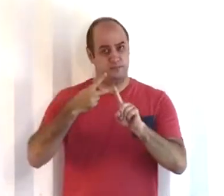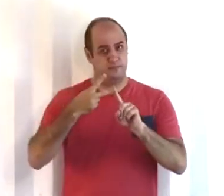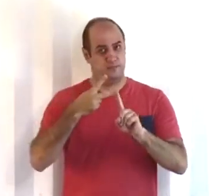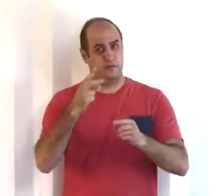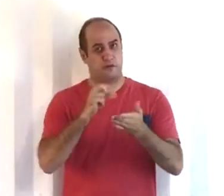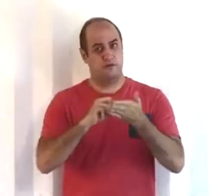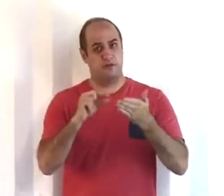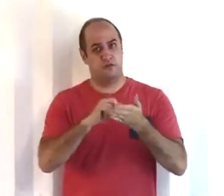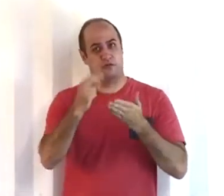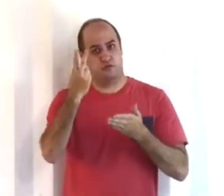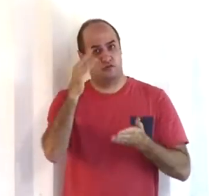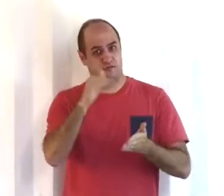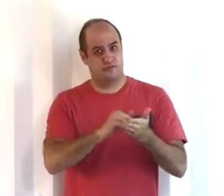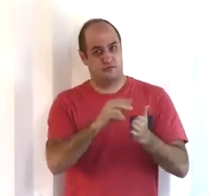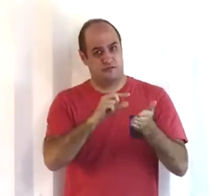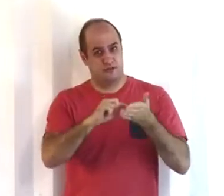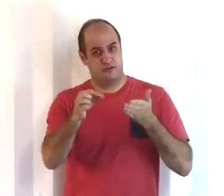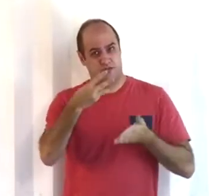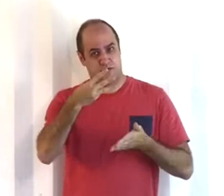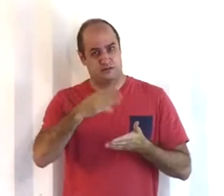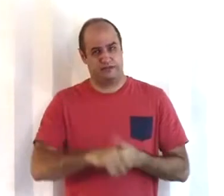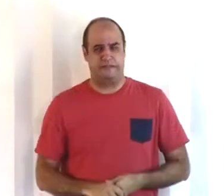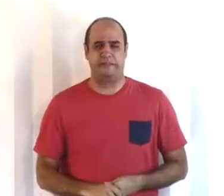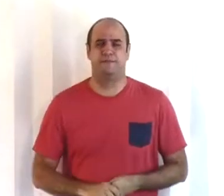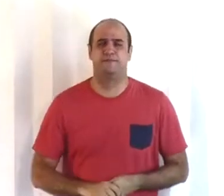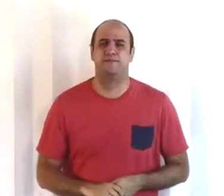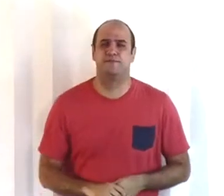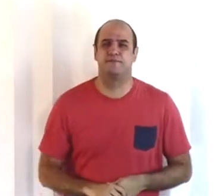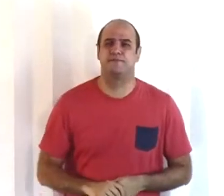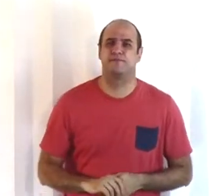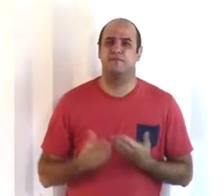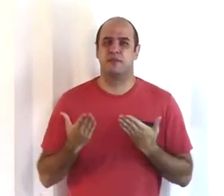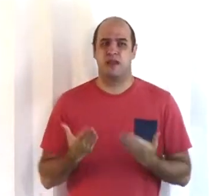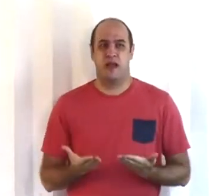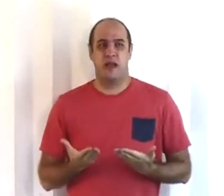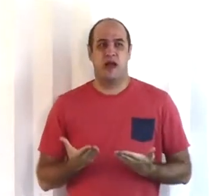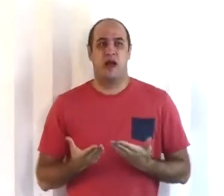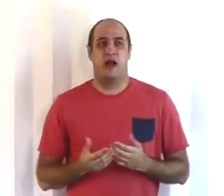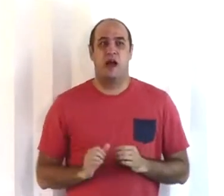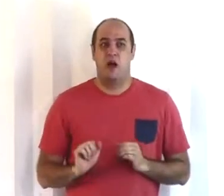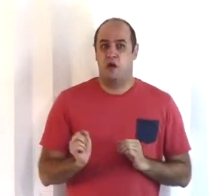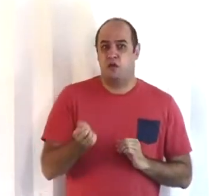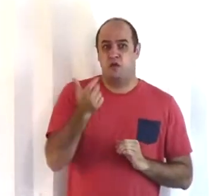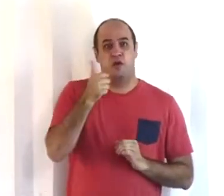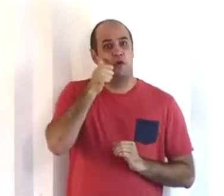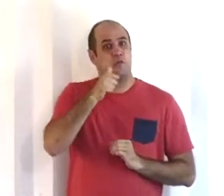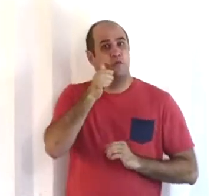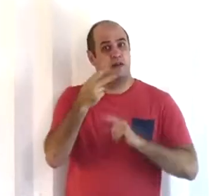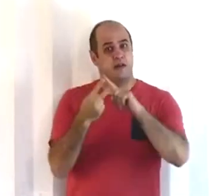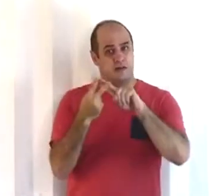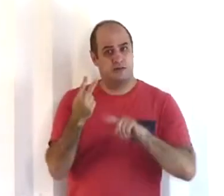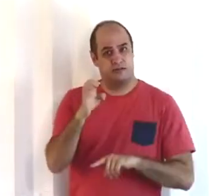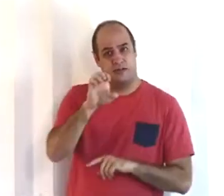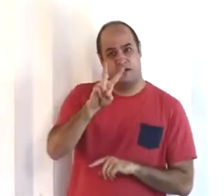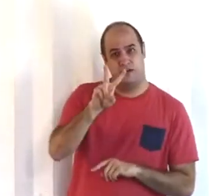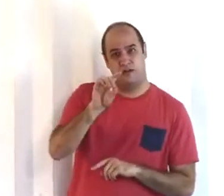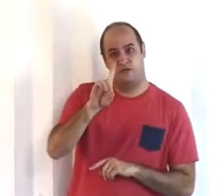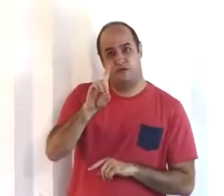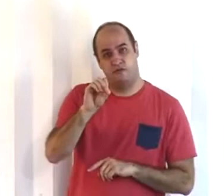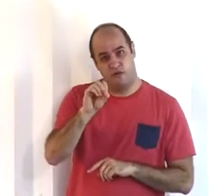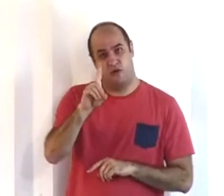versículo 3, 2 e 3. E é uma situação entre duas senhoras, Evódia e